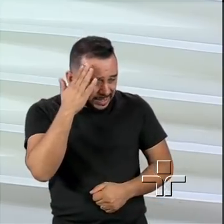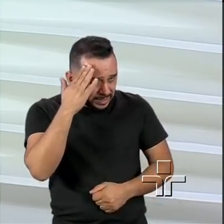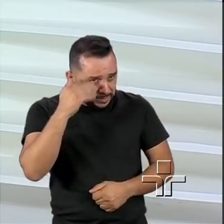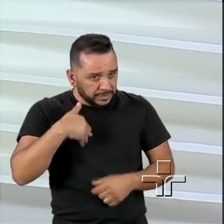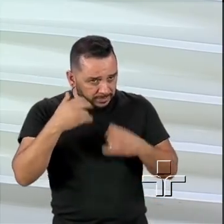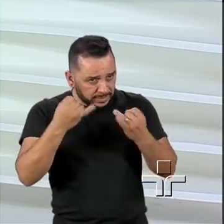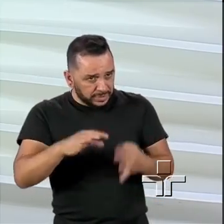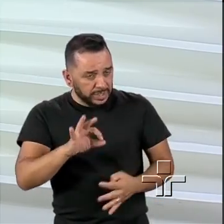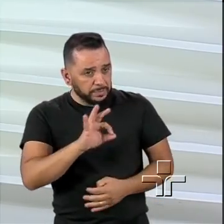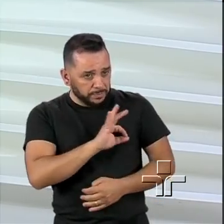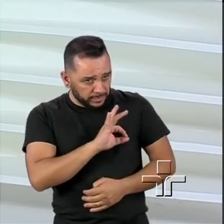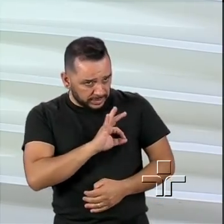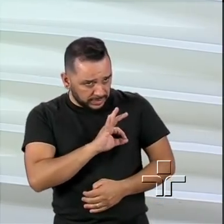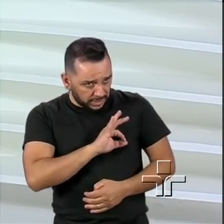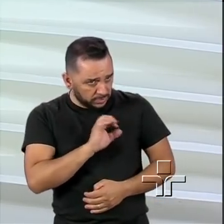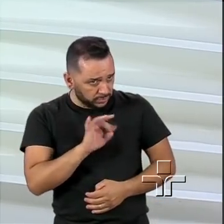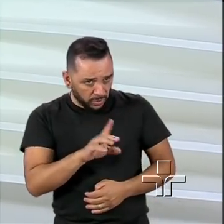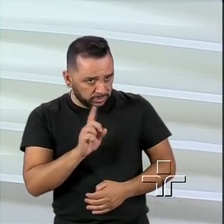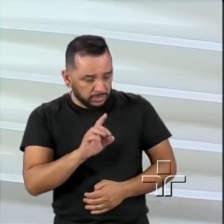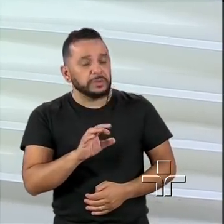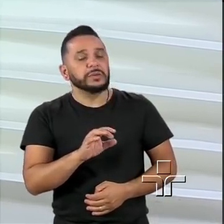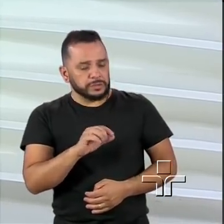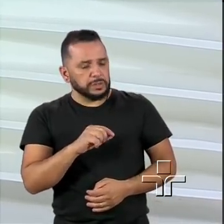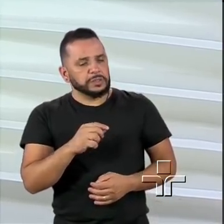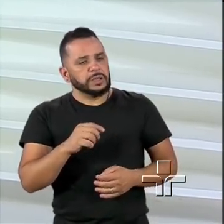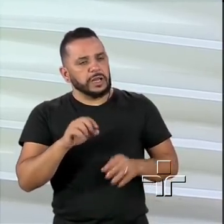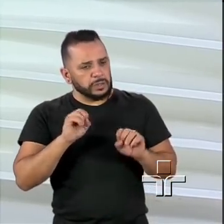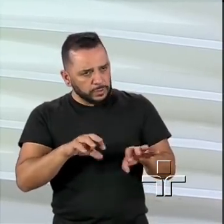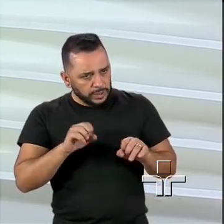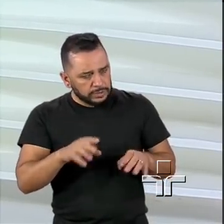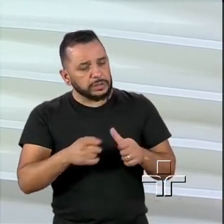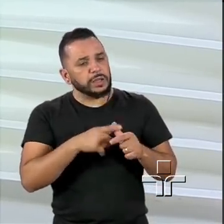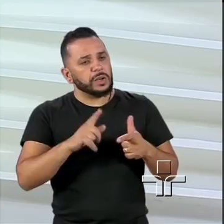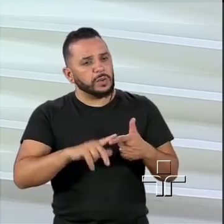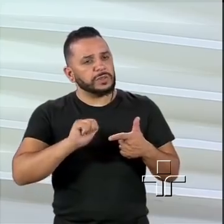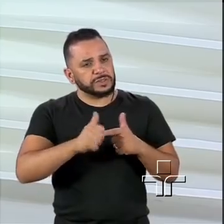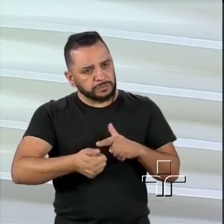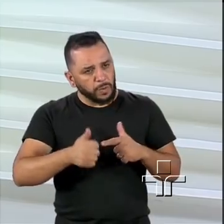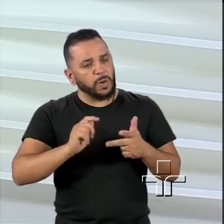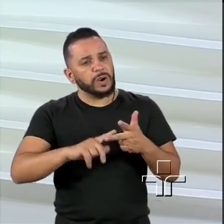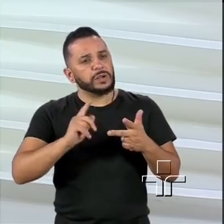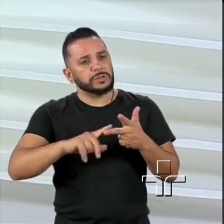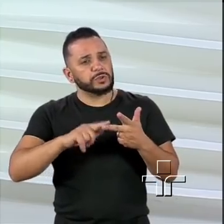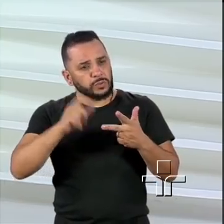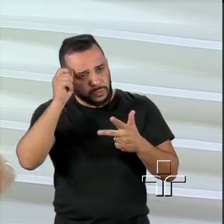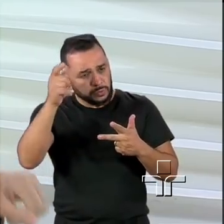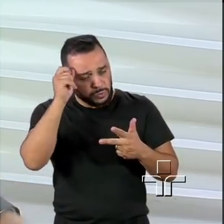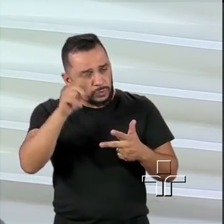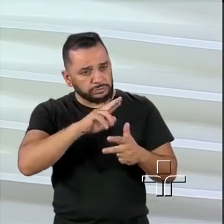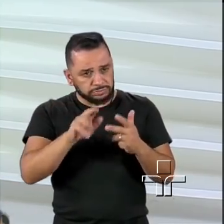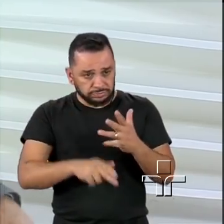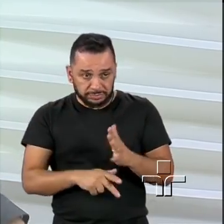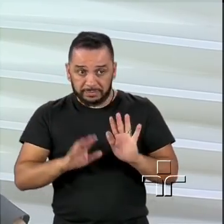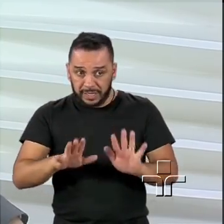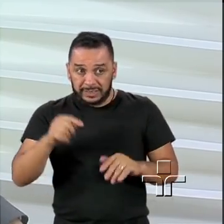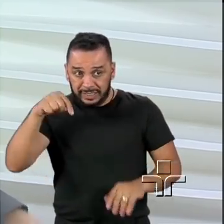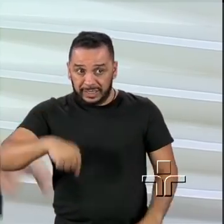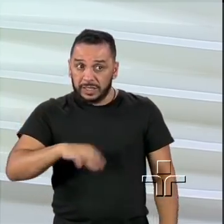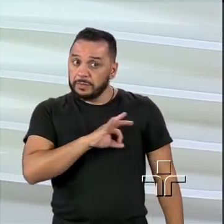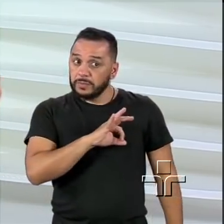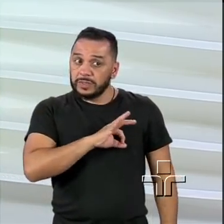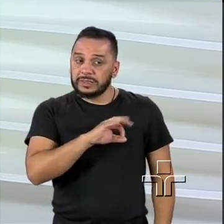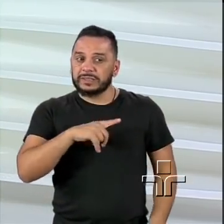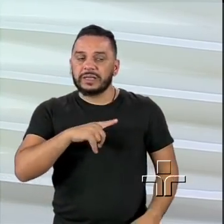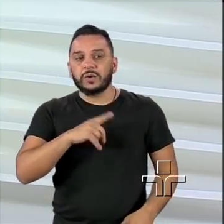policial, falei de educação, falei de cultura, falei de esporte, falei de ocupação do território. Mas aqui a polícia terá uma outra orientação.